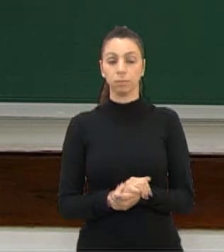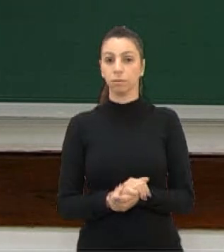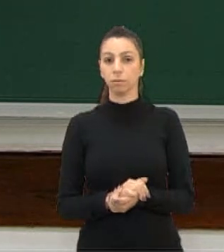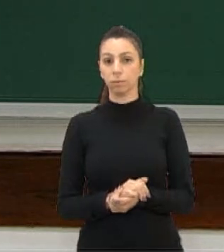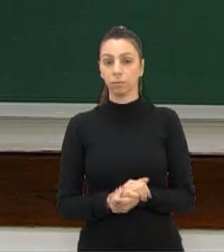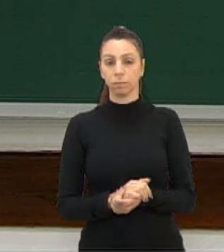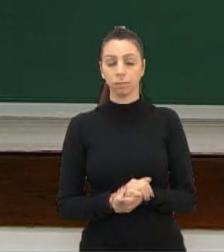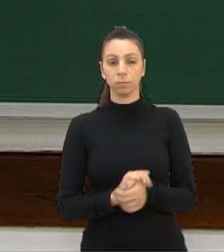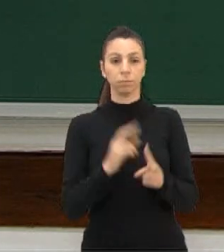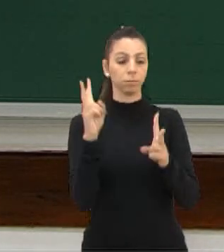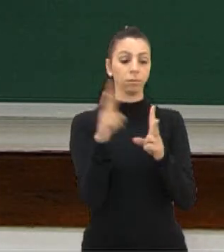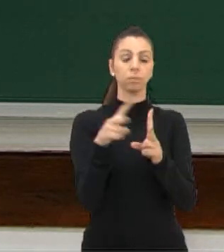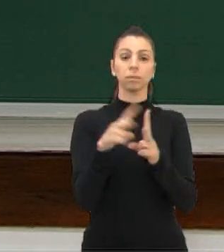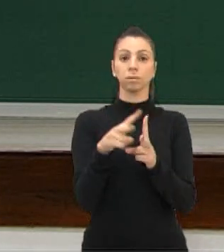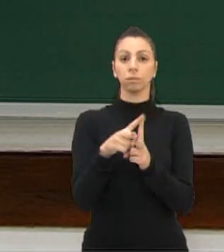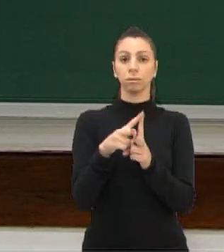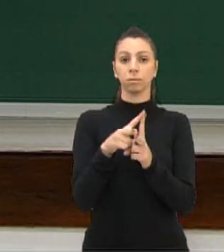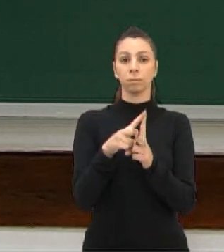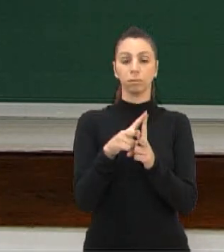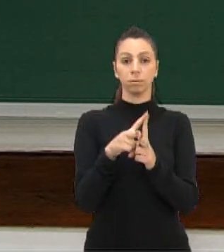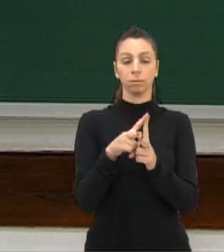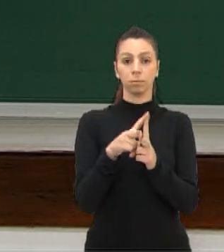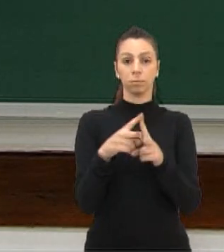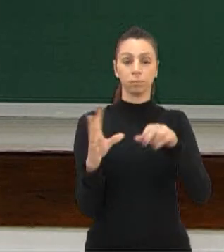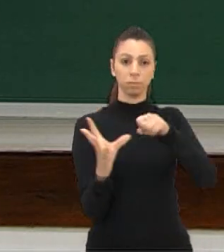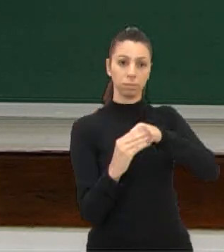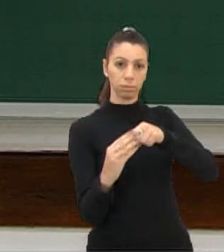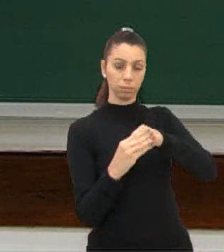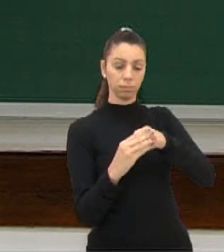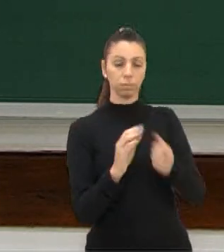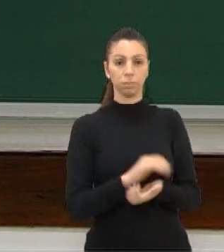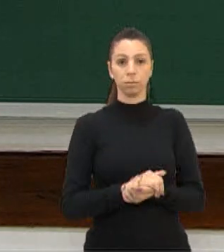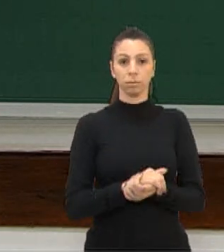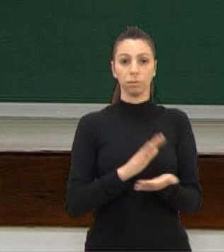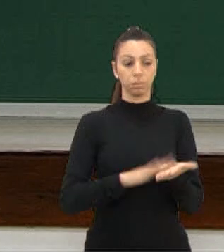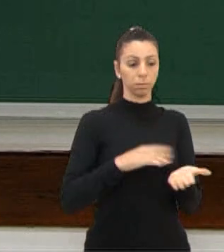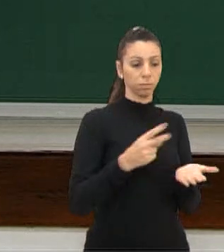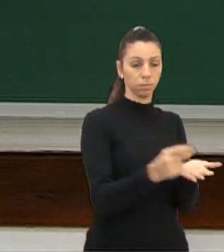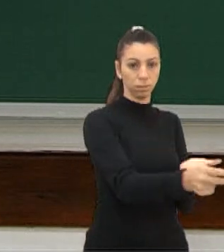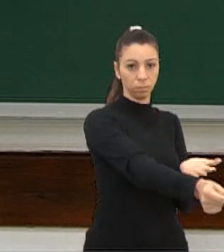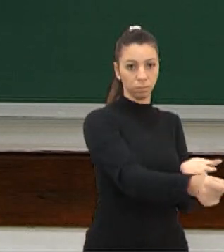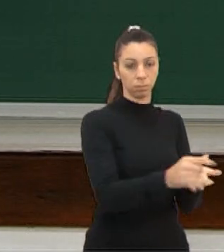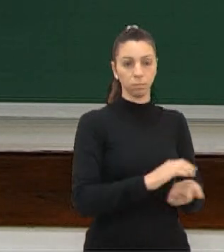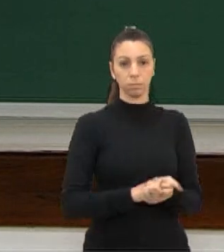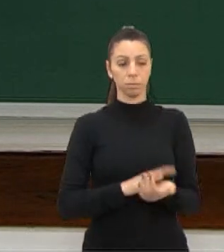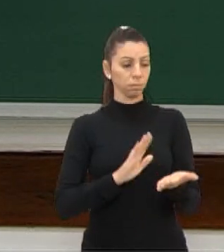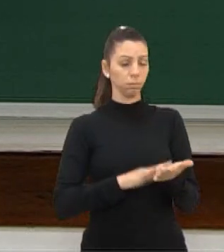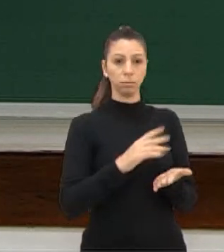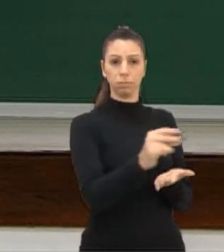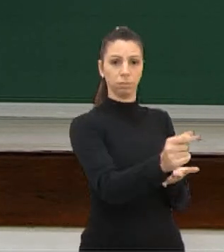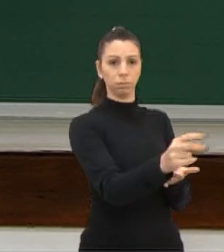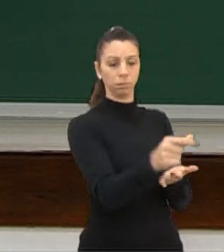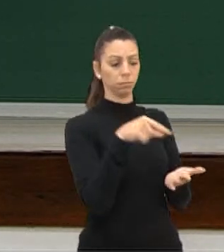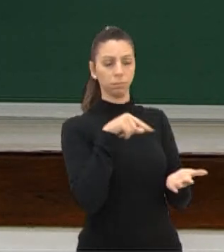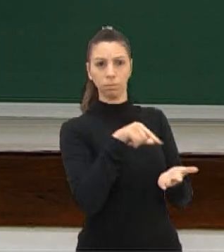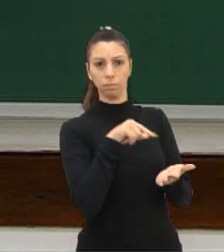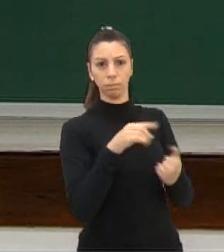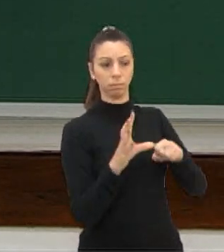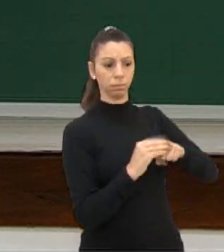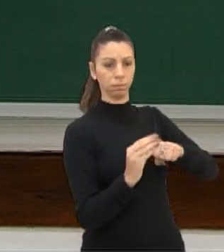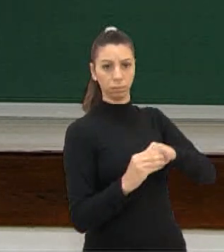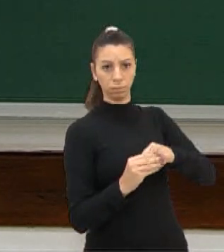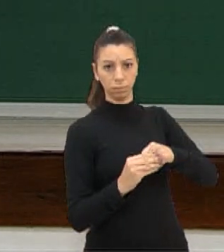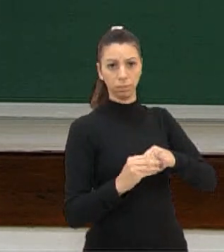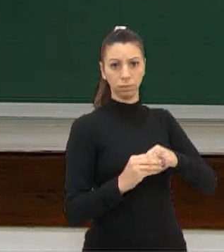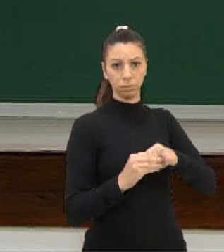formas de conhecimento. A baseada no senso comum, que é o quê? O senso comum é aquele conhecimento que todos nós